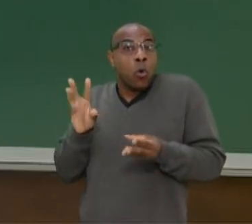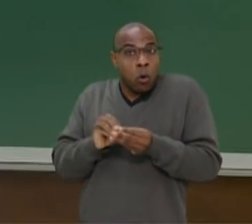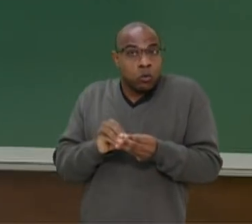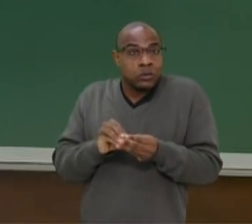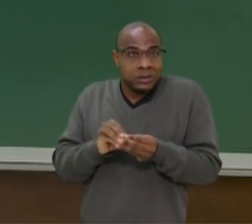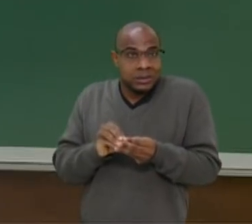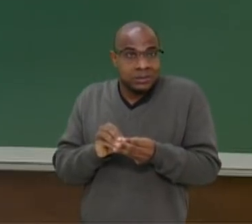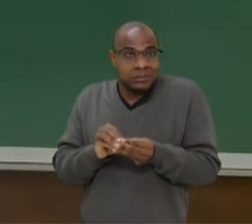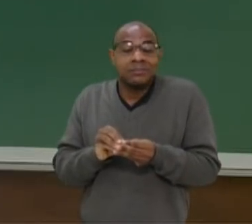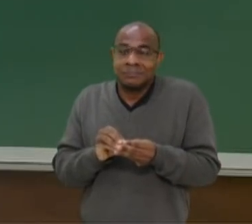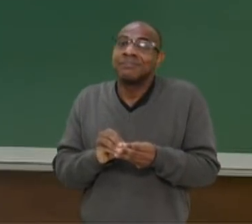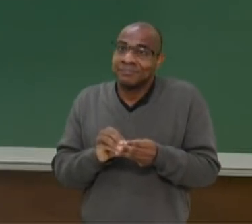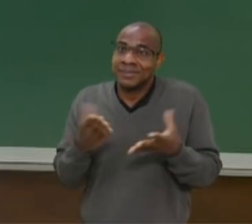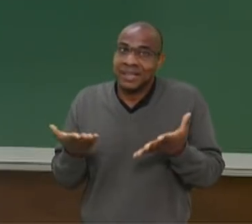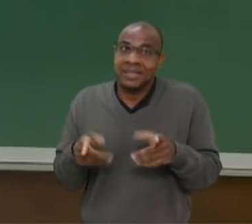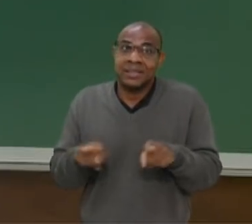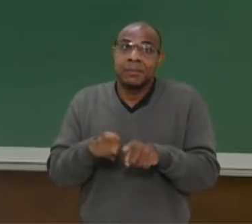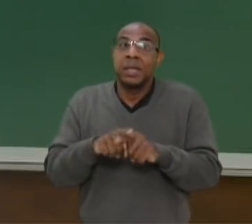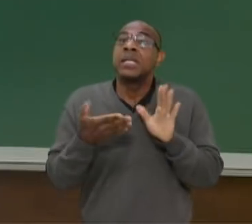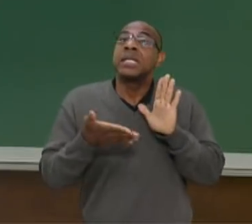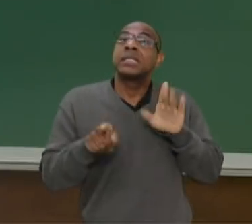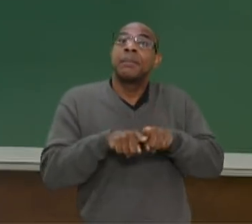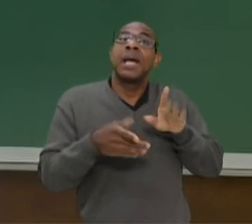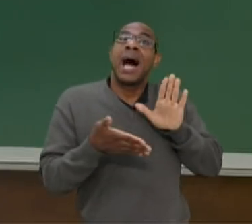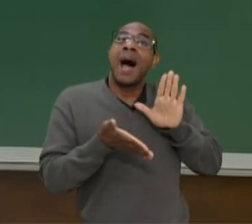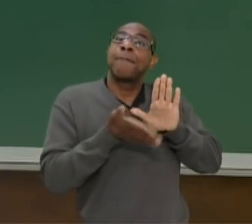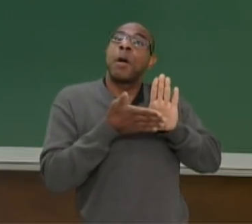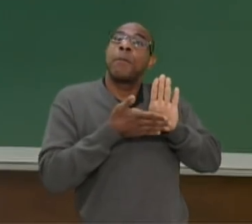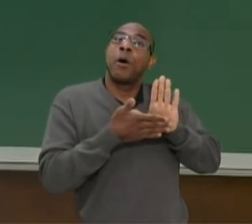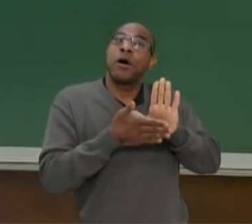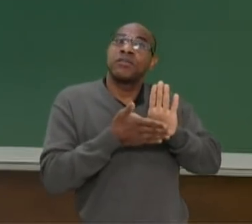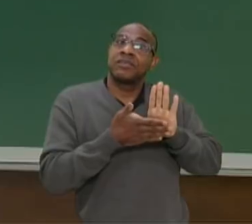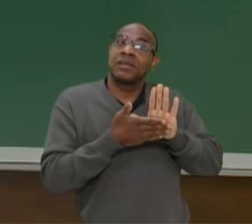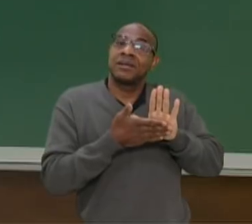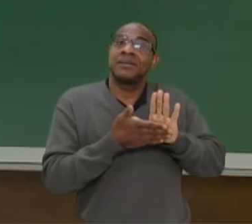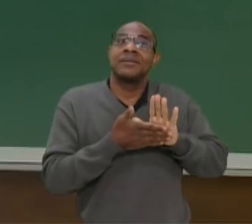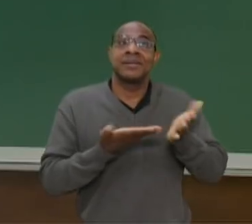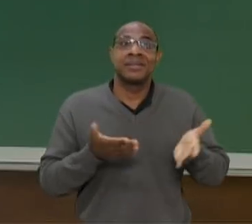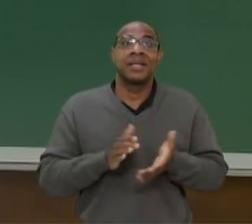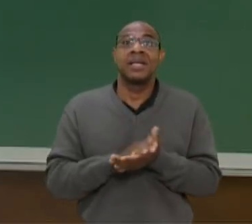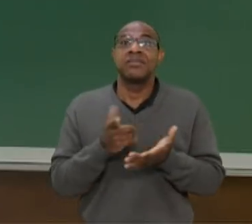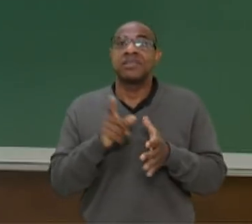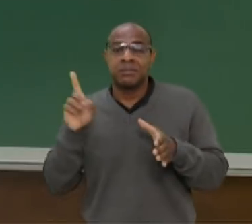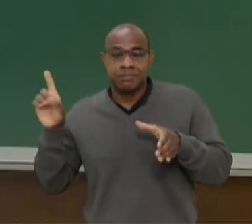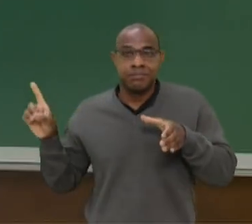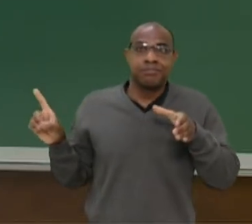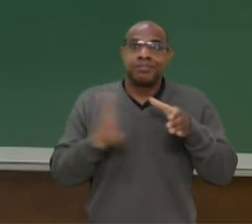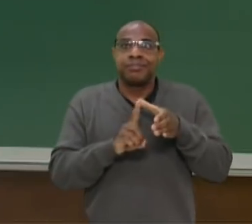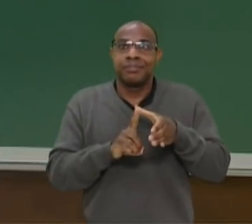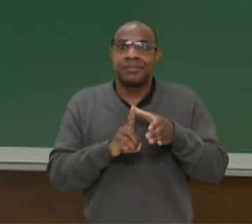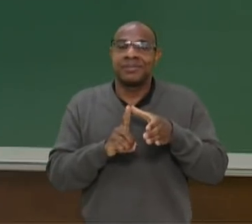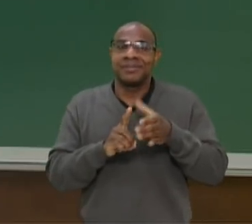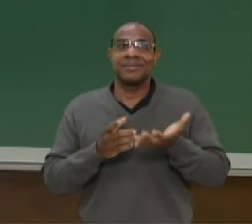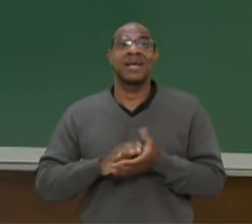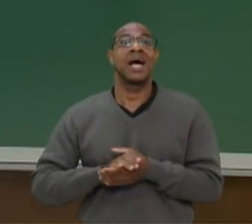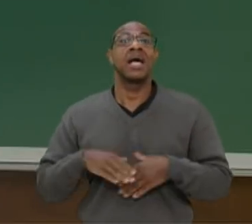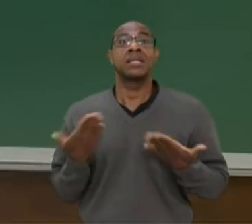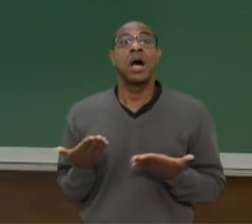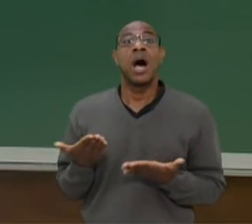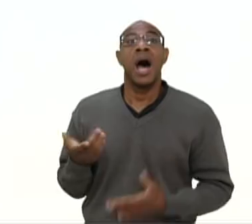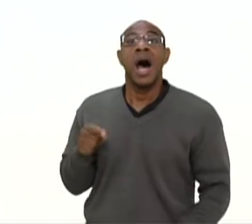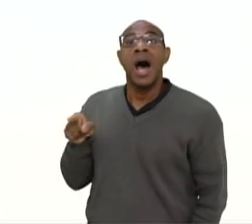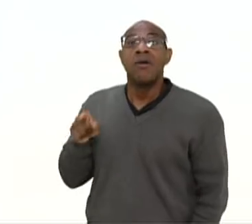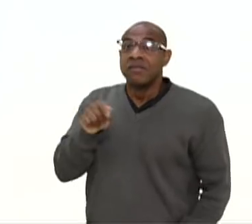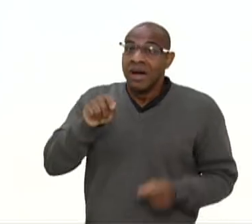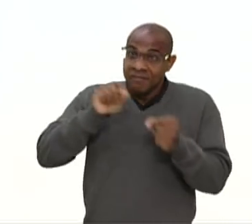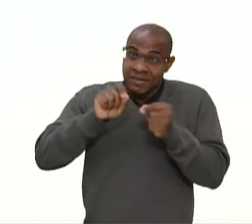está defendendo, e a proposta de intervenção social. Porque eu quero que vocês anotem